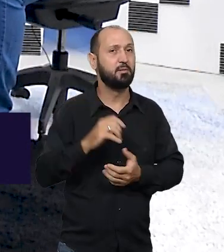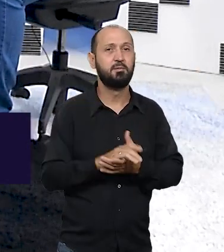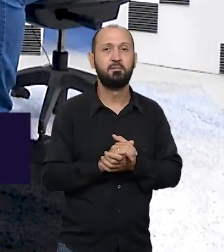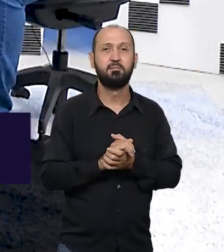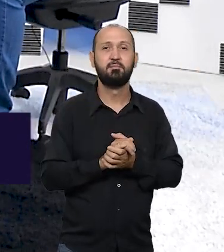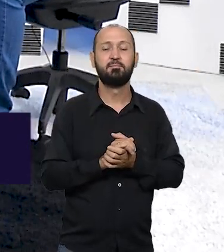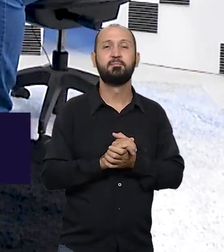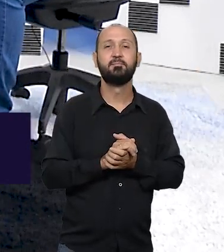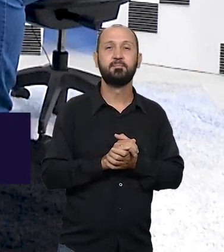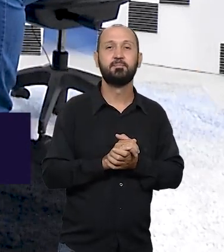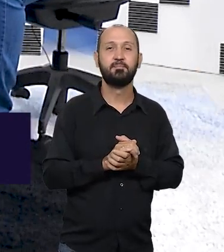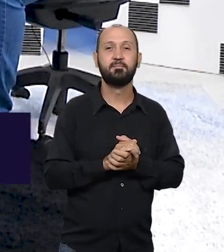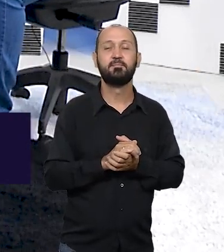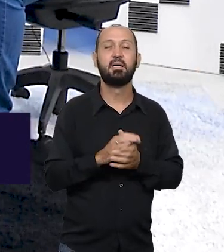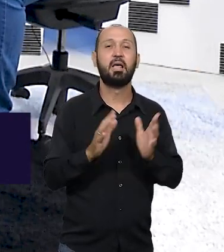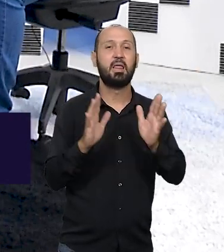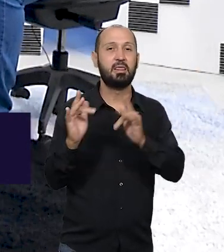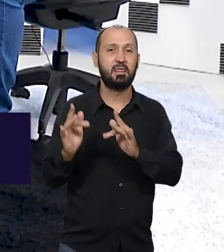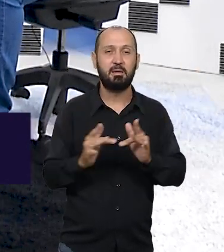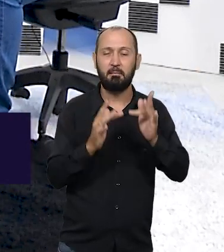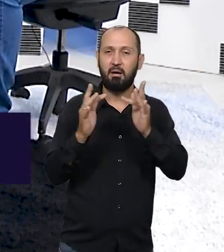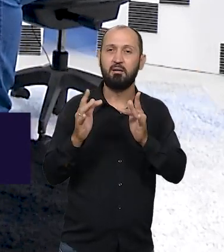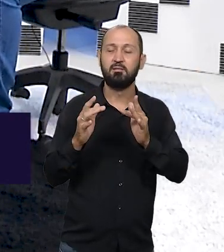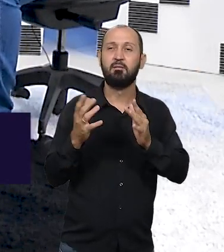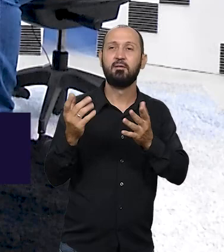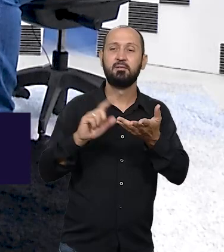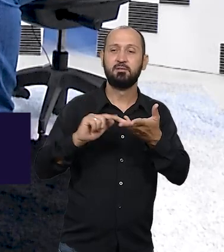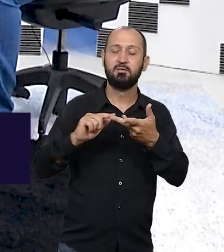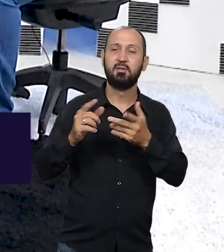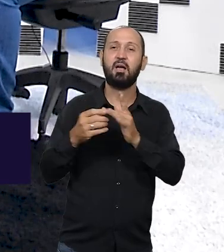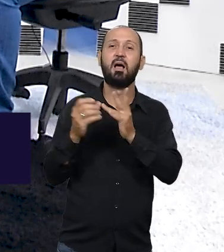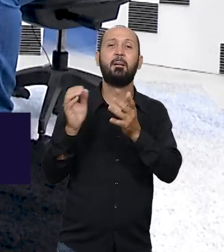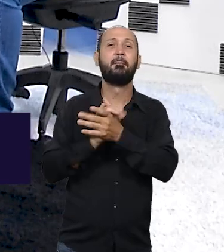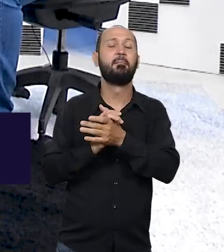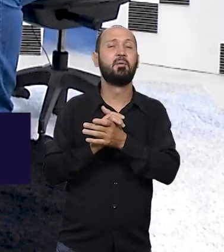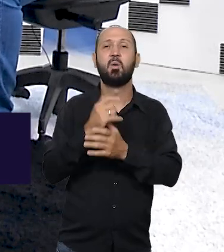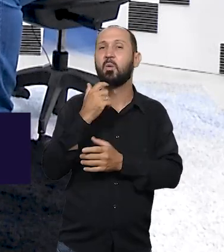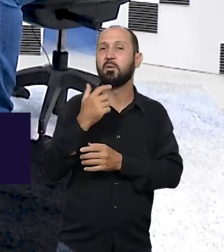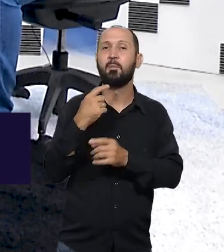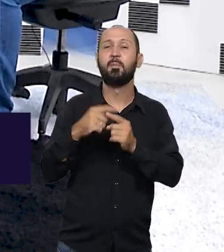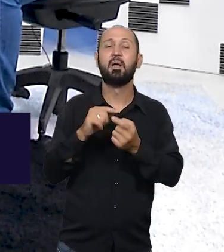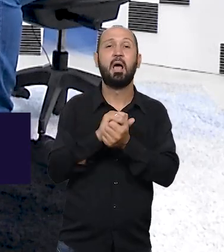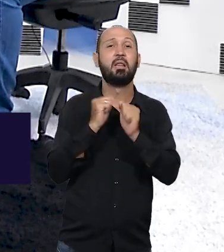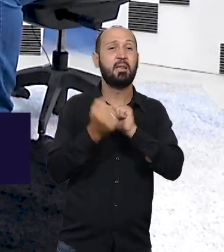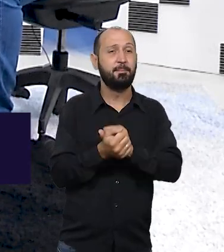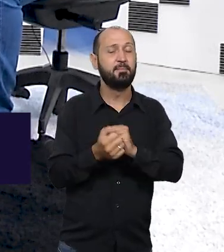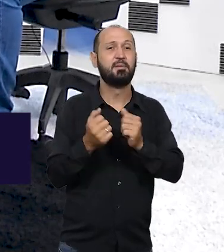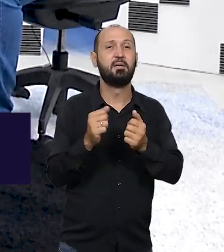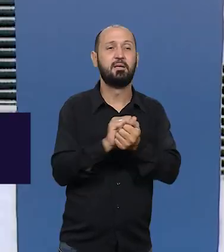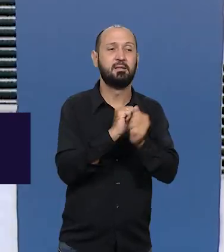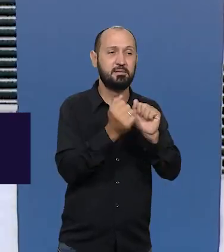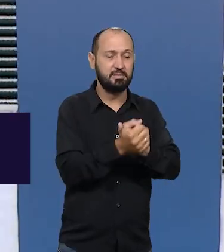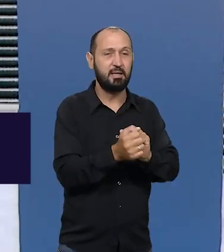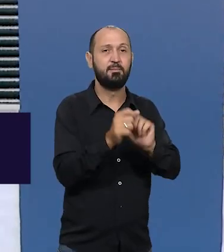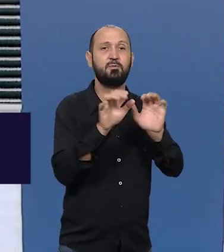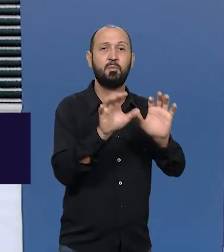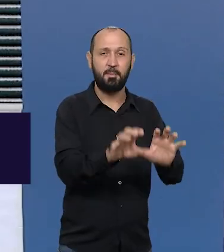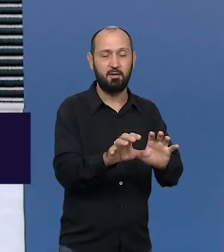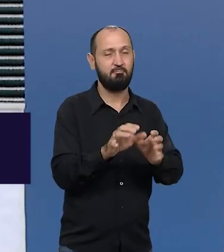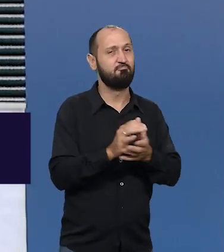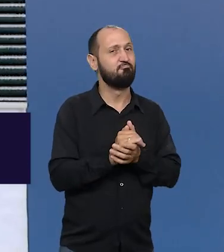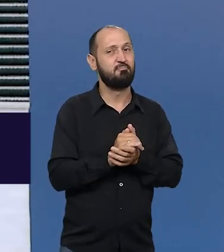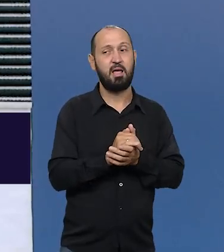vários casamentos. Por quê? Porque ele não consegue se adaptar, se adequar ao meio que ele vive. As pessoas precisam se adequar. E até